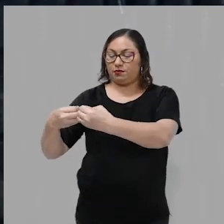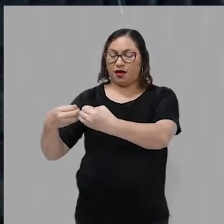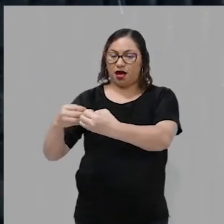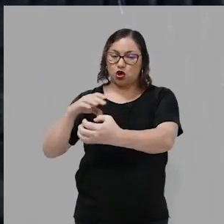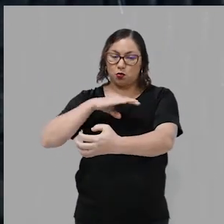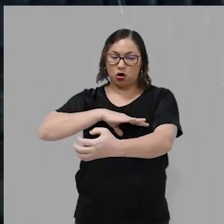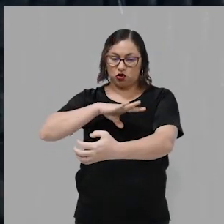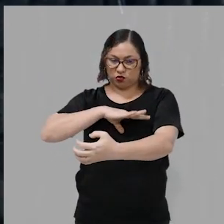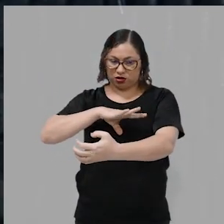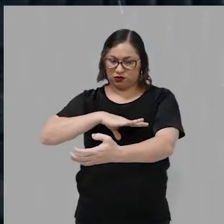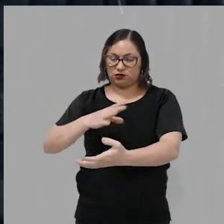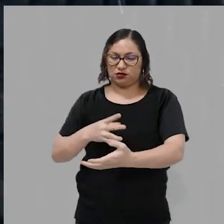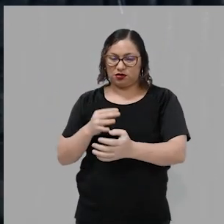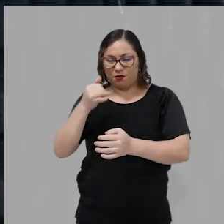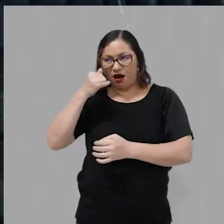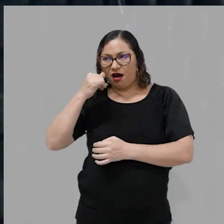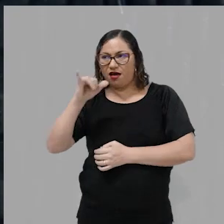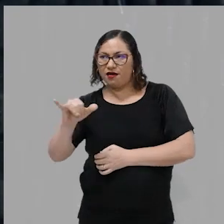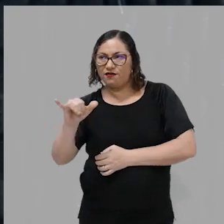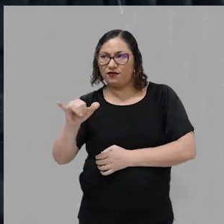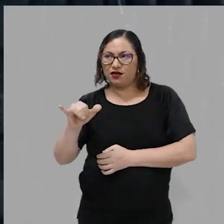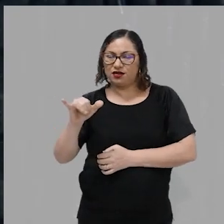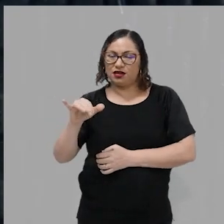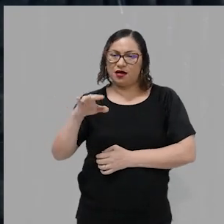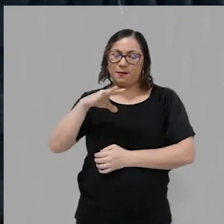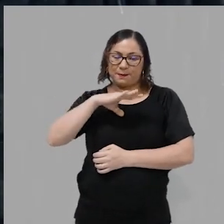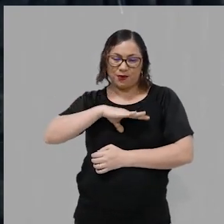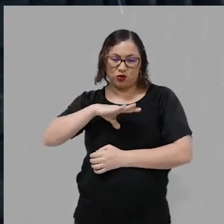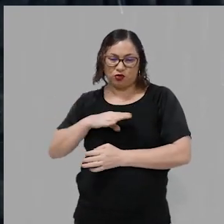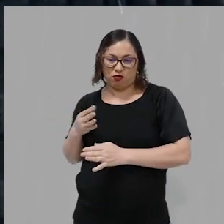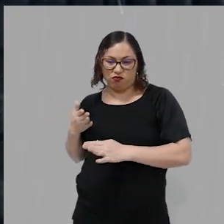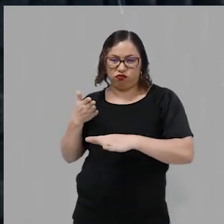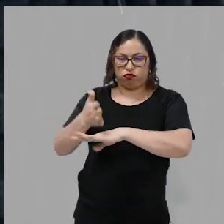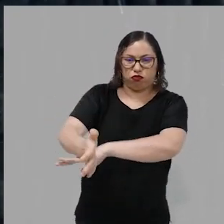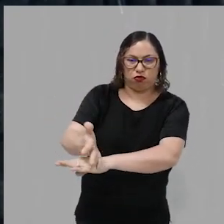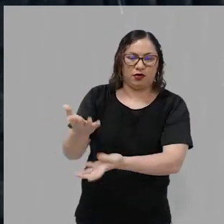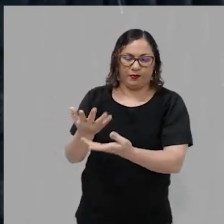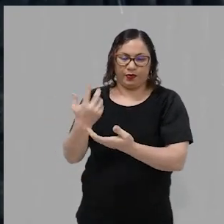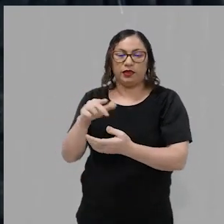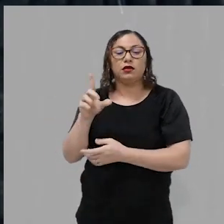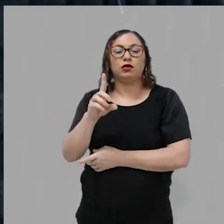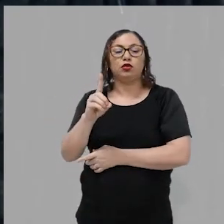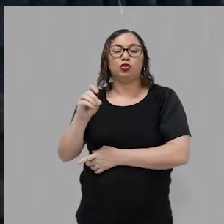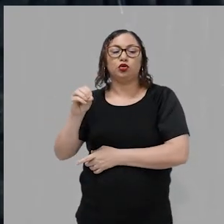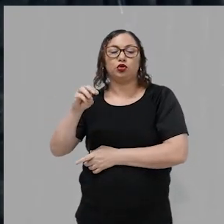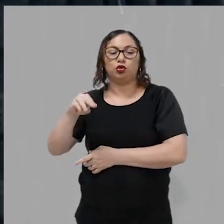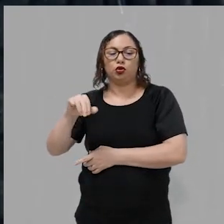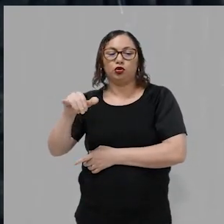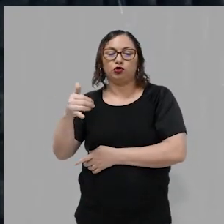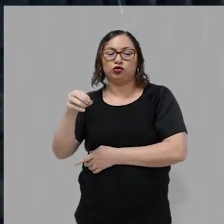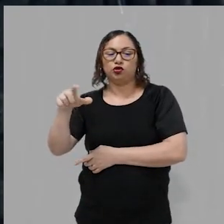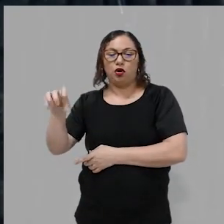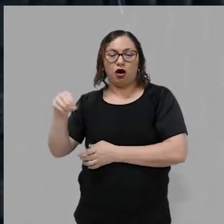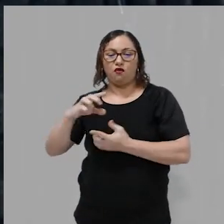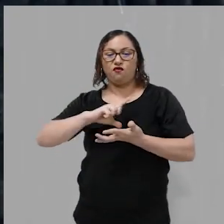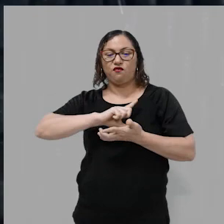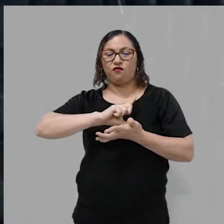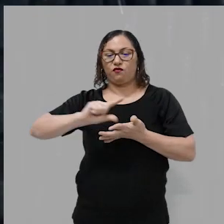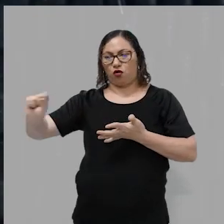para evitar que Portugal fosse invadido, o que Dom João faz? Ele sai literalmente